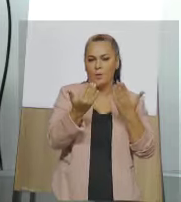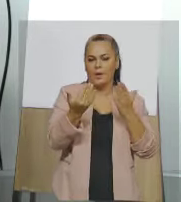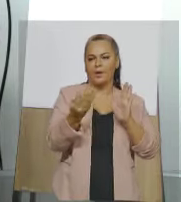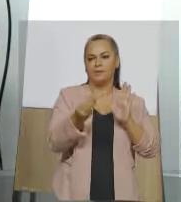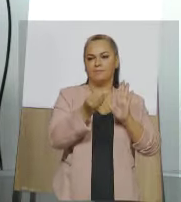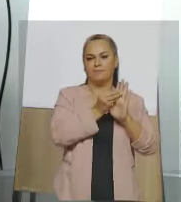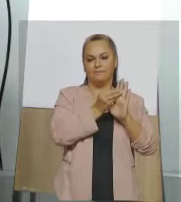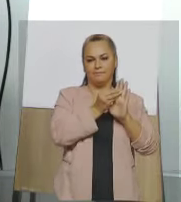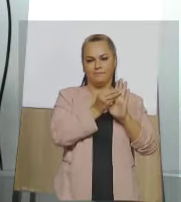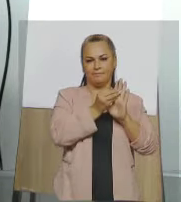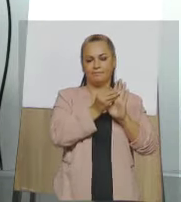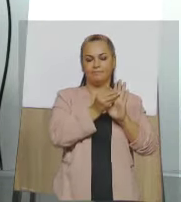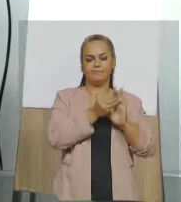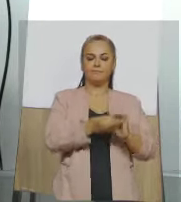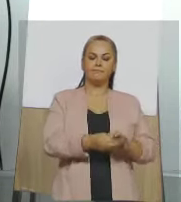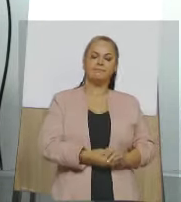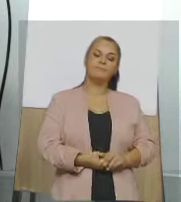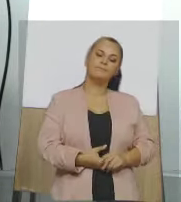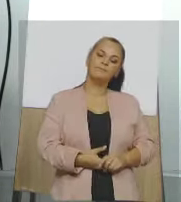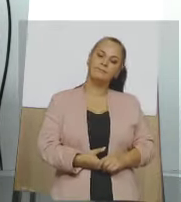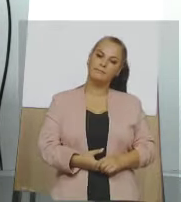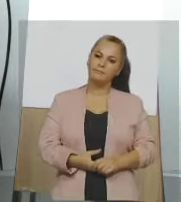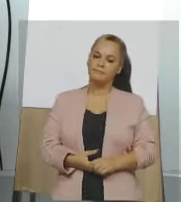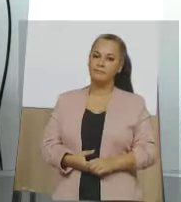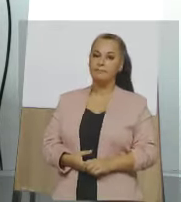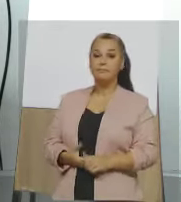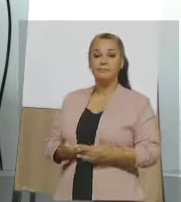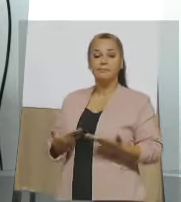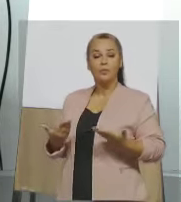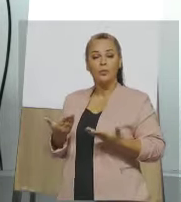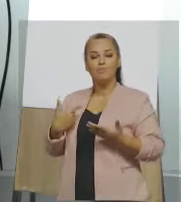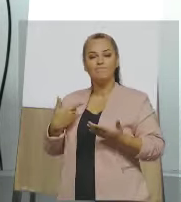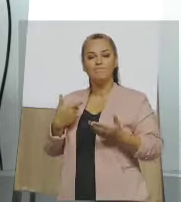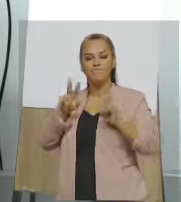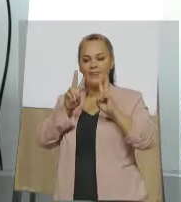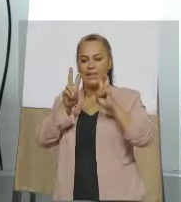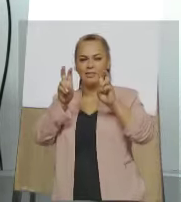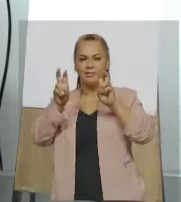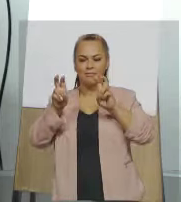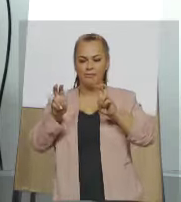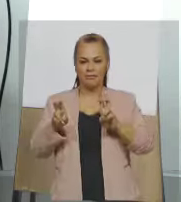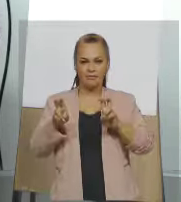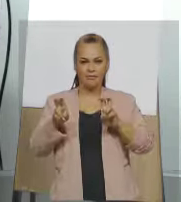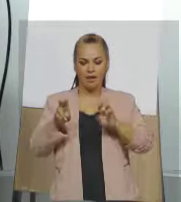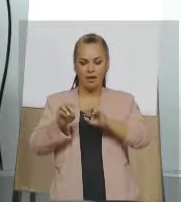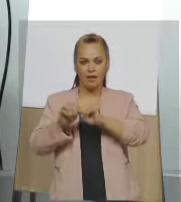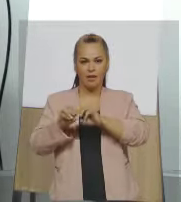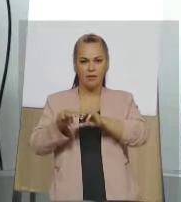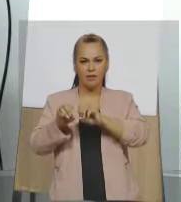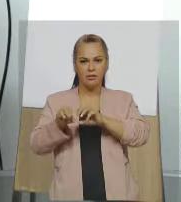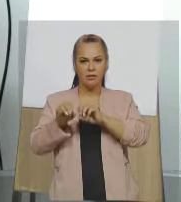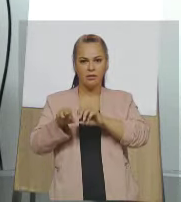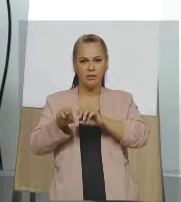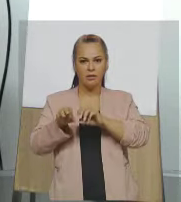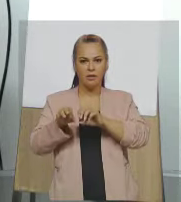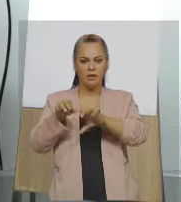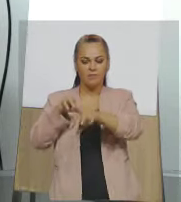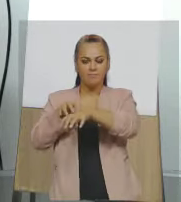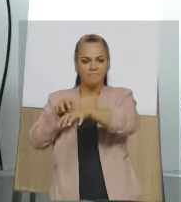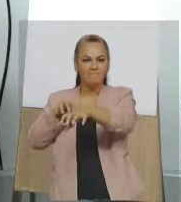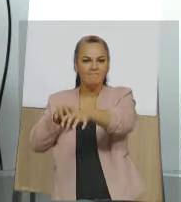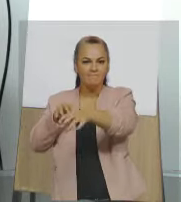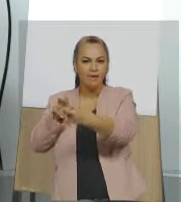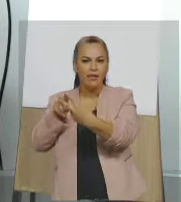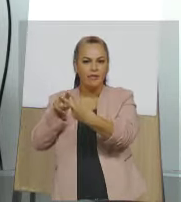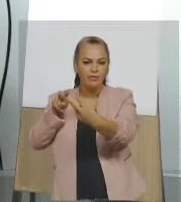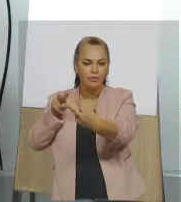gente está falando sobre educação, ensino à distância, cabe a gente trazer então alguns dados só para a